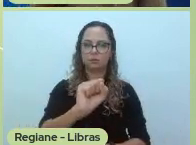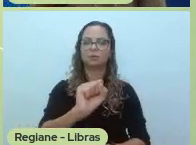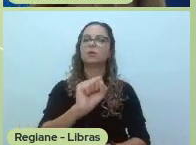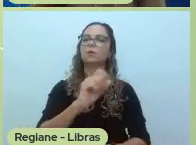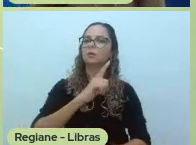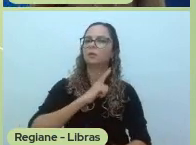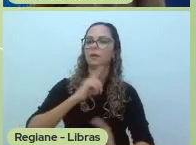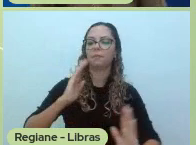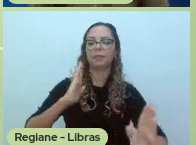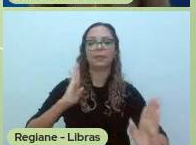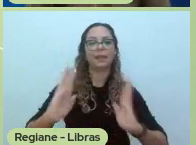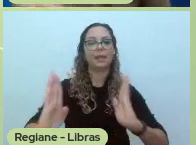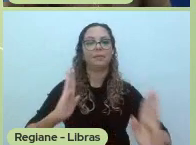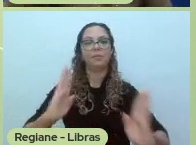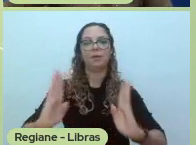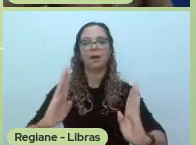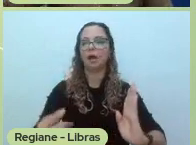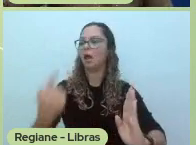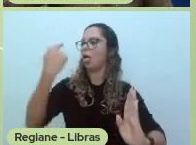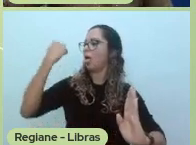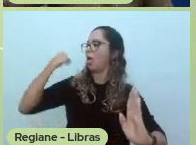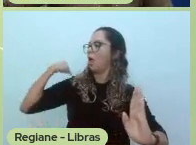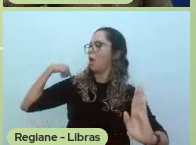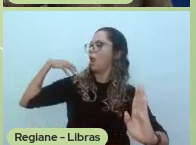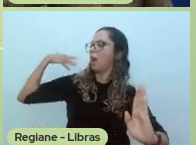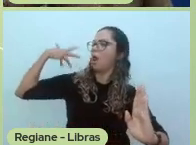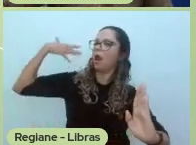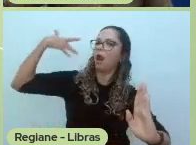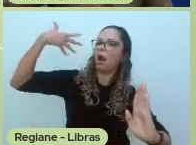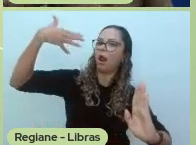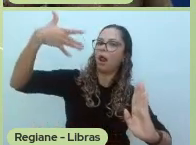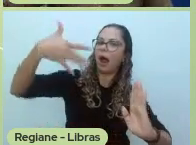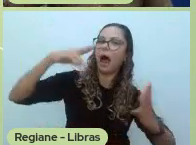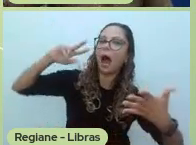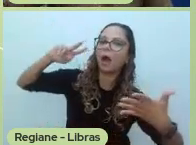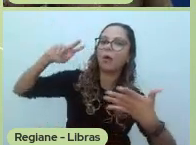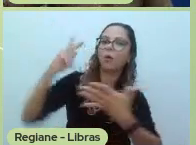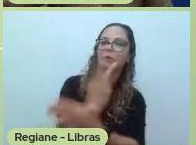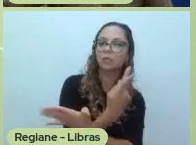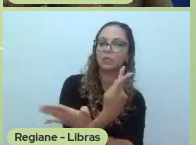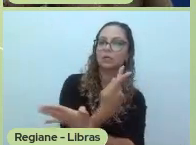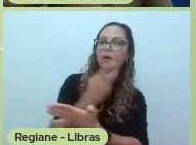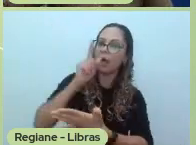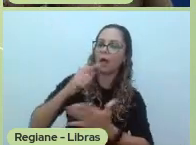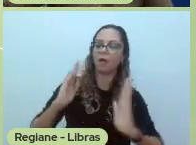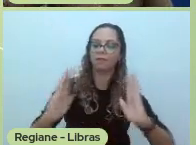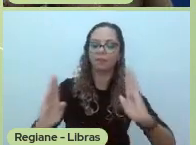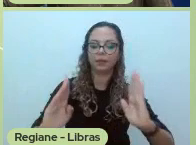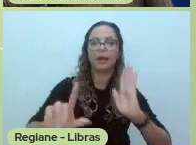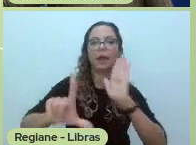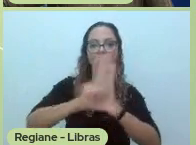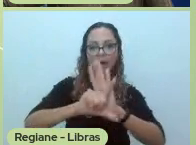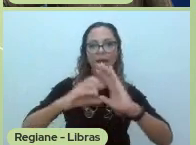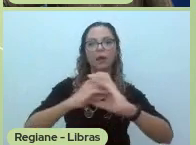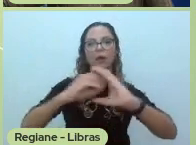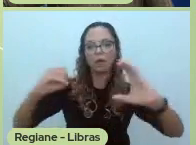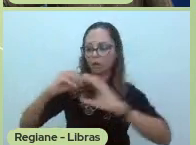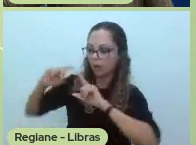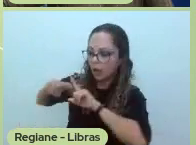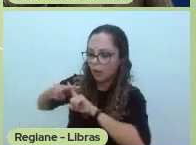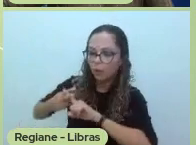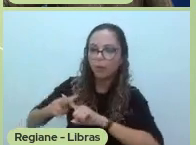distorções históricas. Mas nós sabemos que apenas as cotas não são suficientes, por isso nós trabalhamos